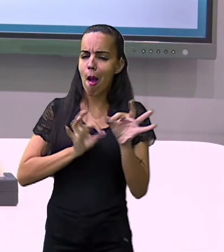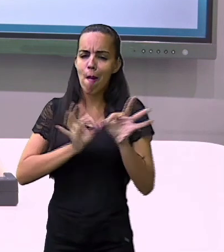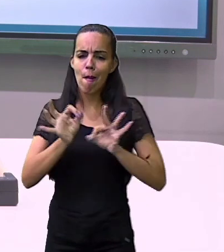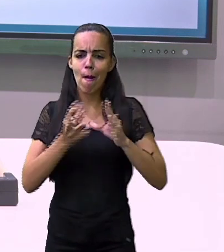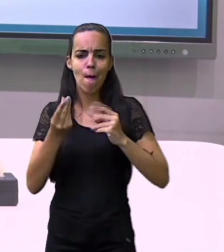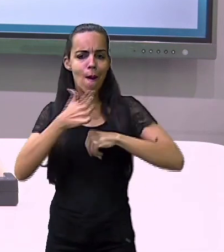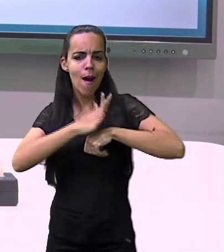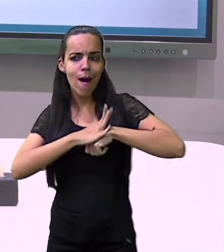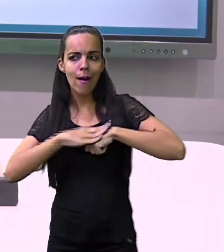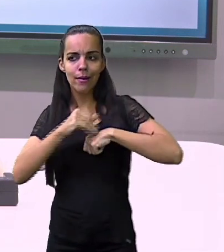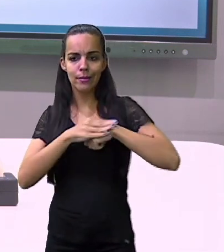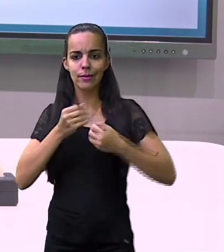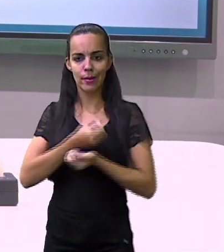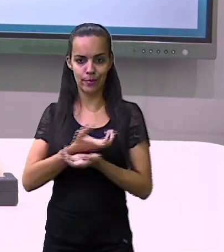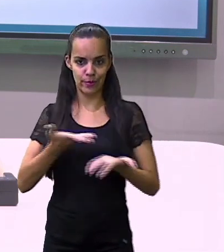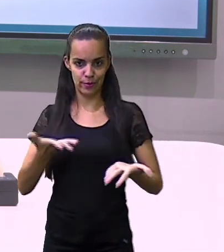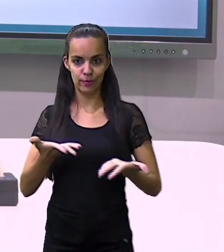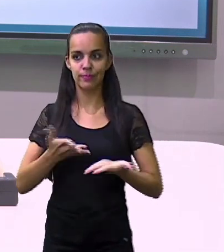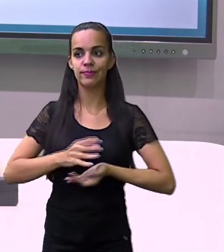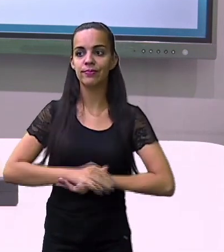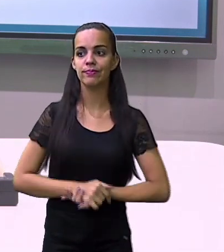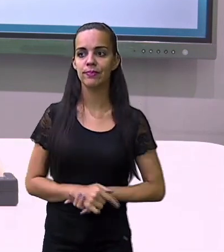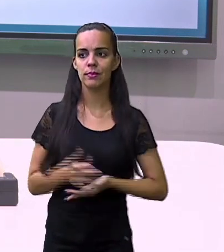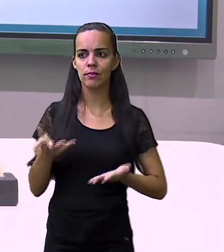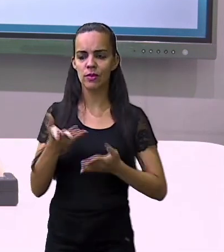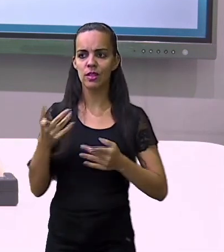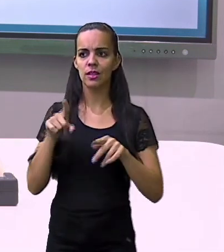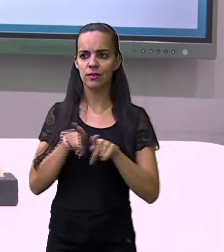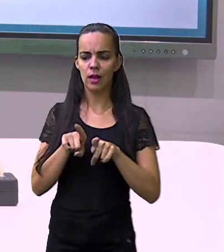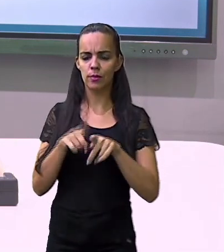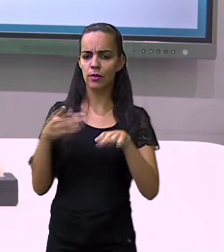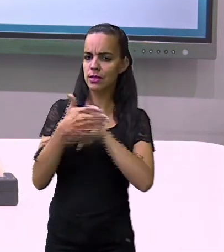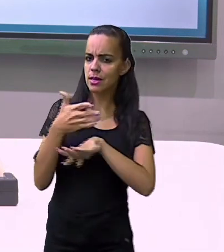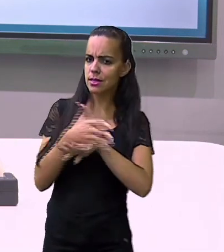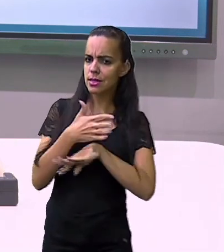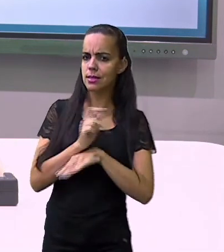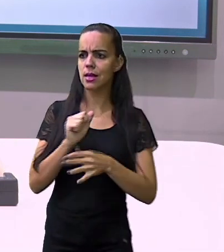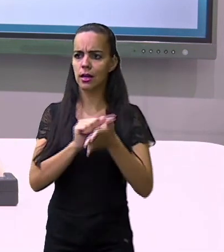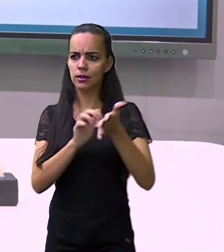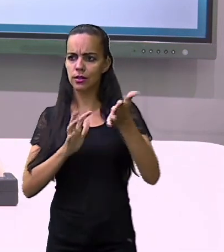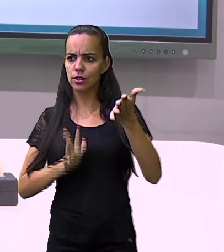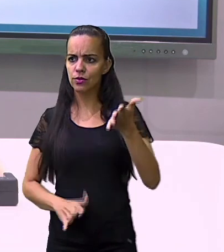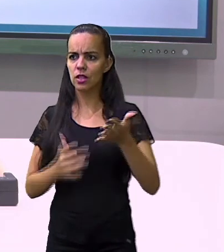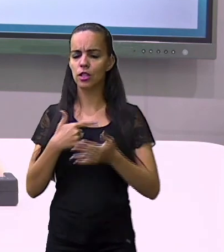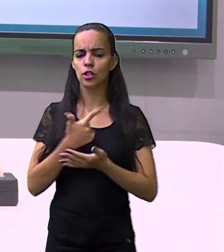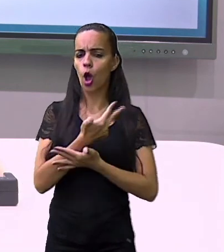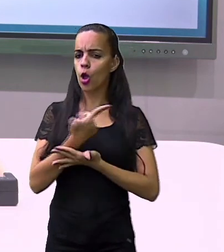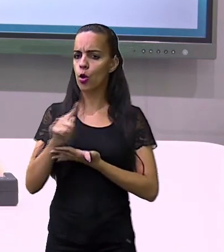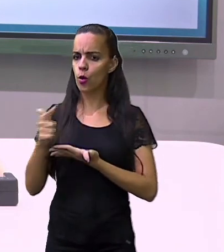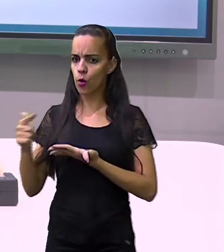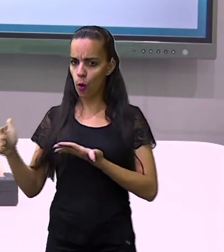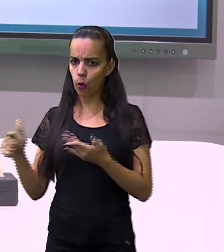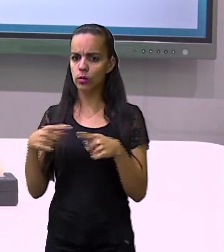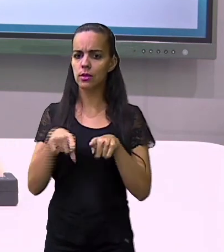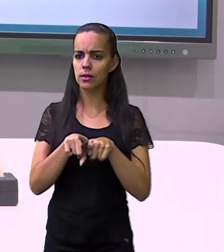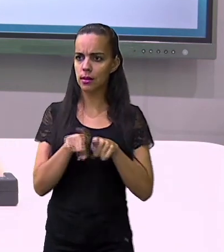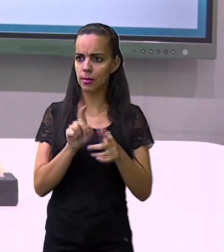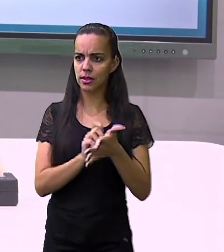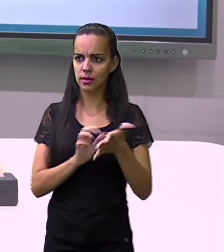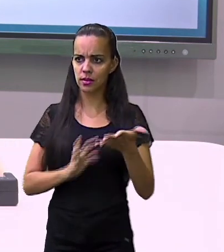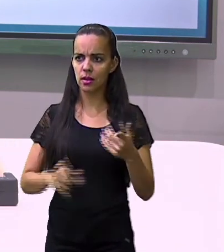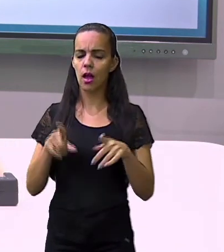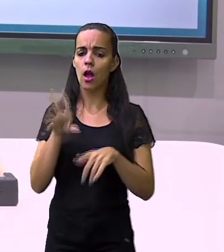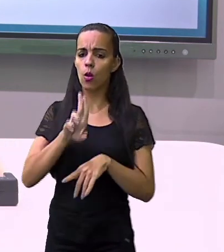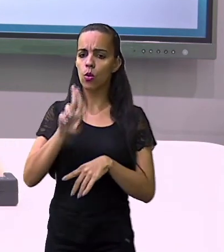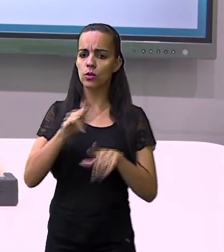foi muito divertido fazer, tá? Para você acessar essa atividade e demais atividades, aponte a câmera do